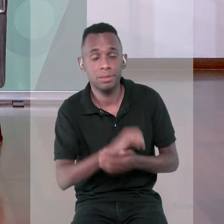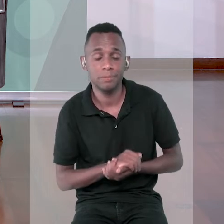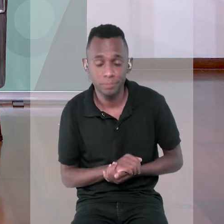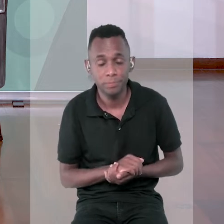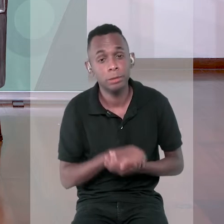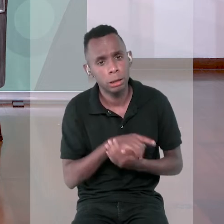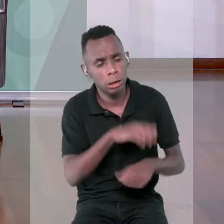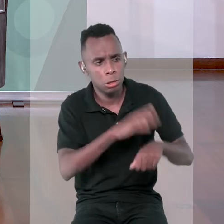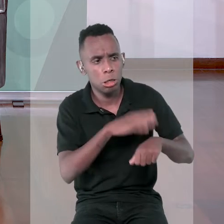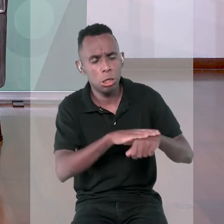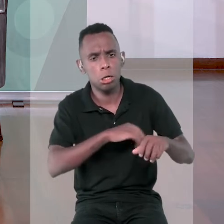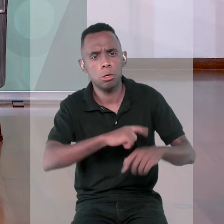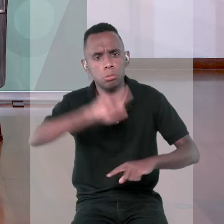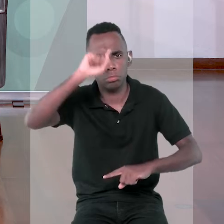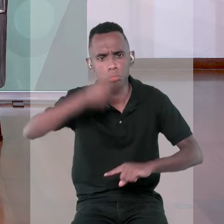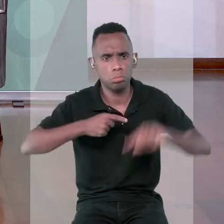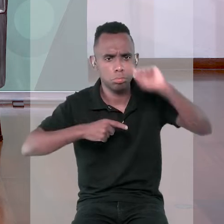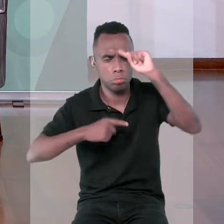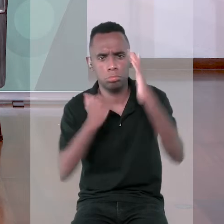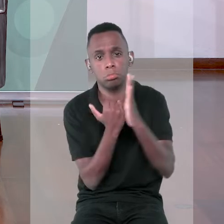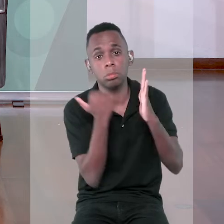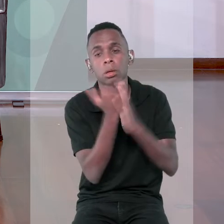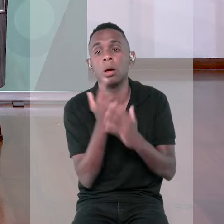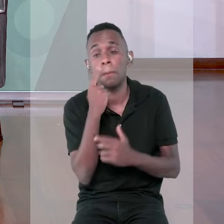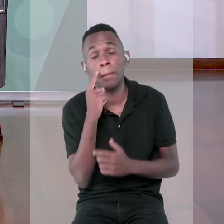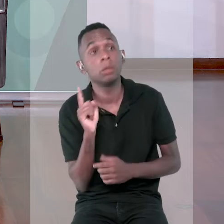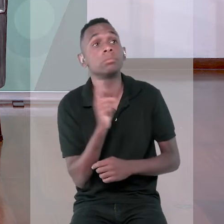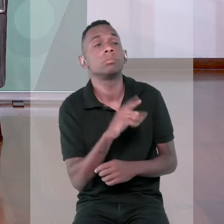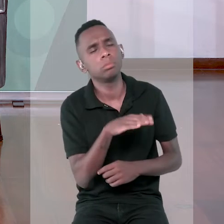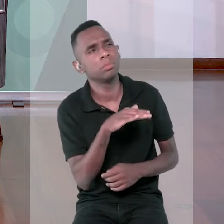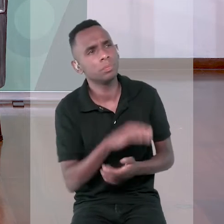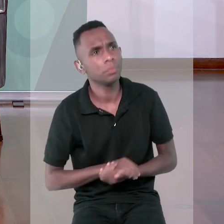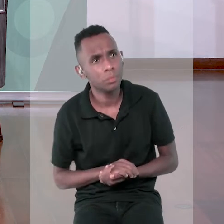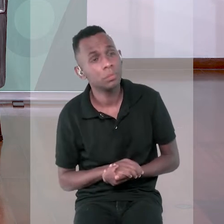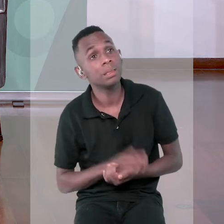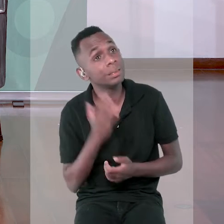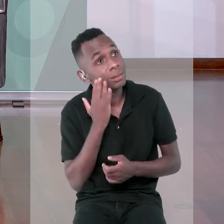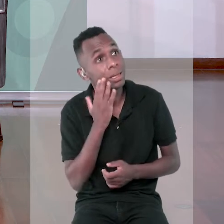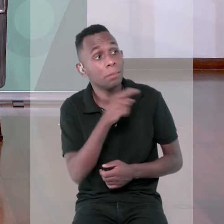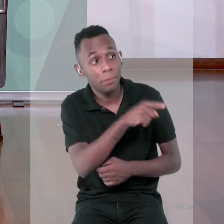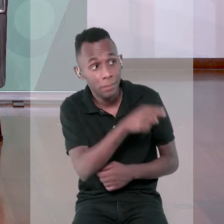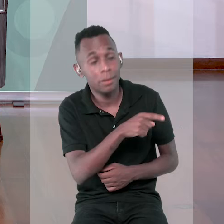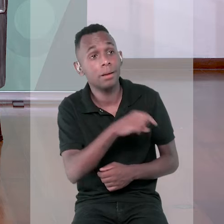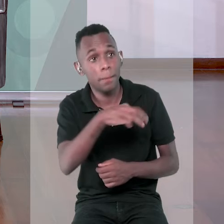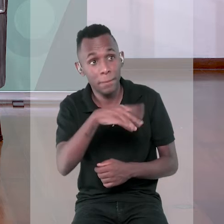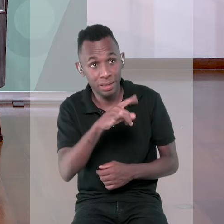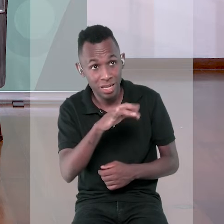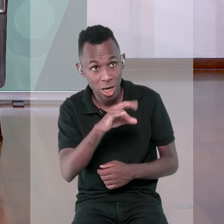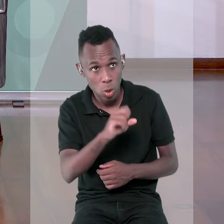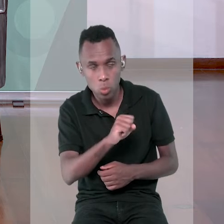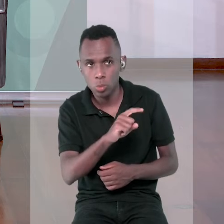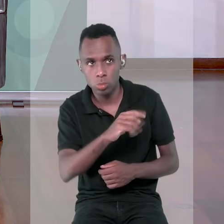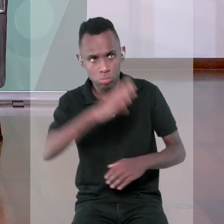Ele era o comandante, o major. E aí o pai chega e fala assim, ô major, sabe esse soldado Medeiros que está aí? Não é